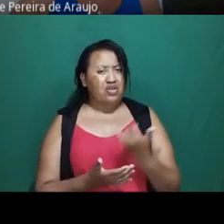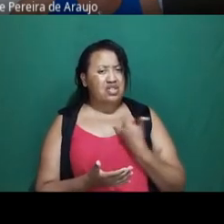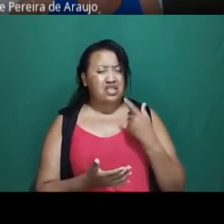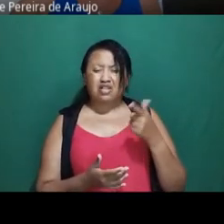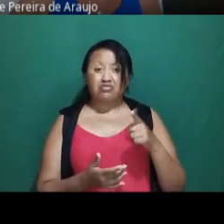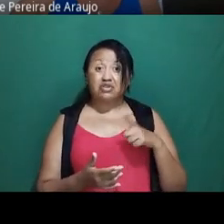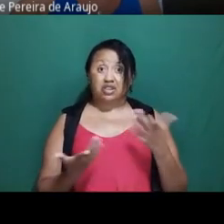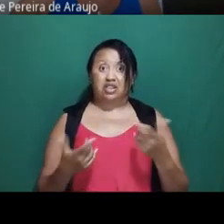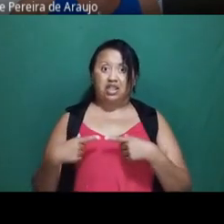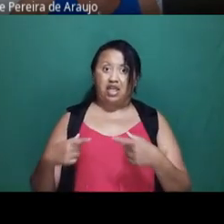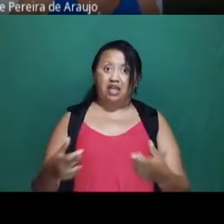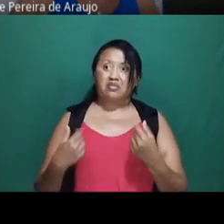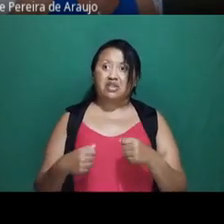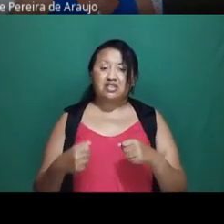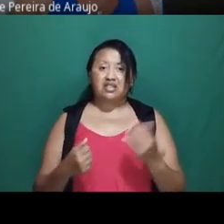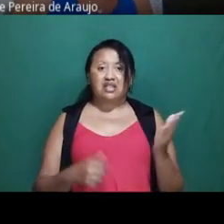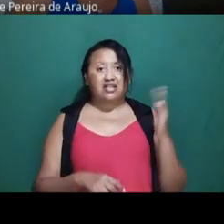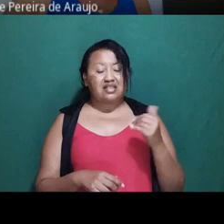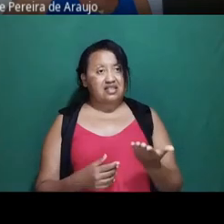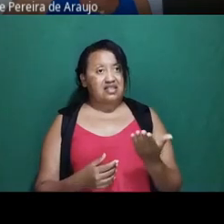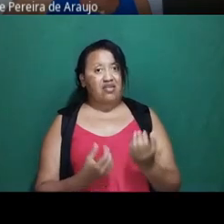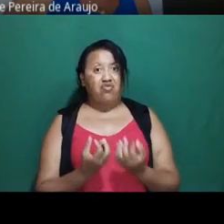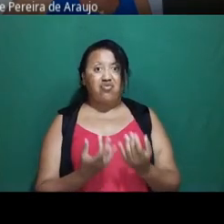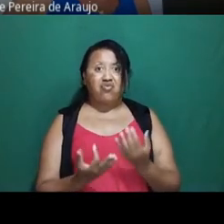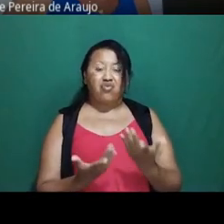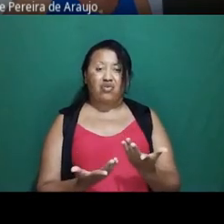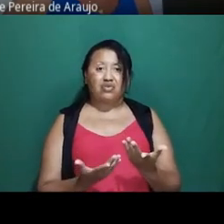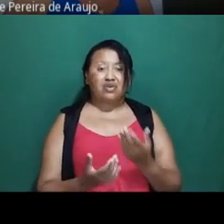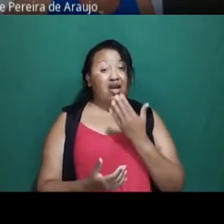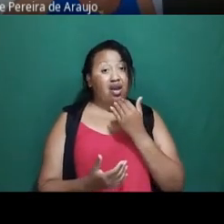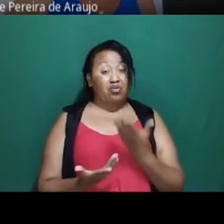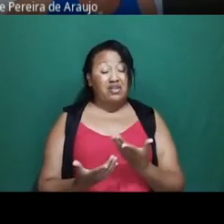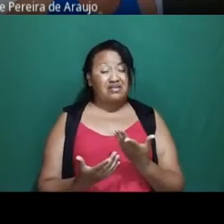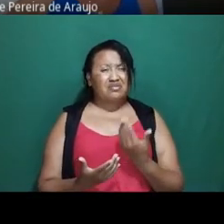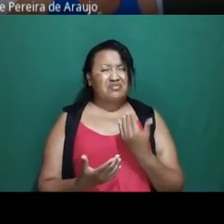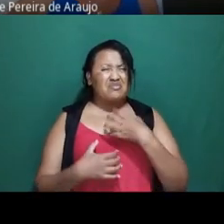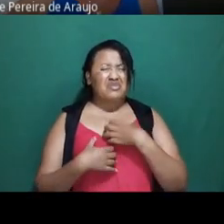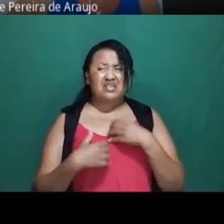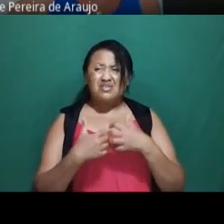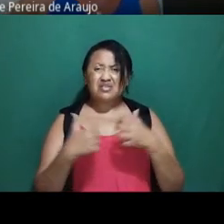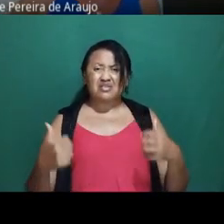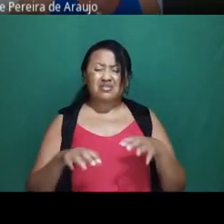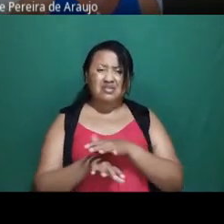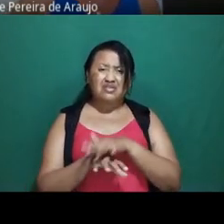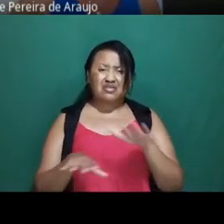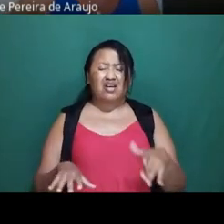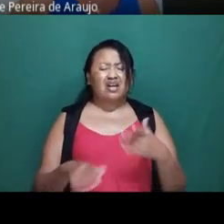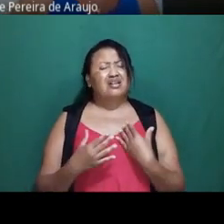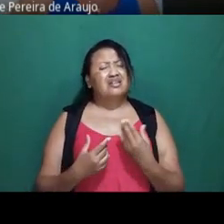uma guerra E era necessário trazer fogo e alimento sinto muito disperso anterior a fronteiras